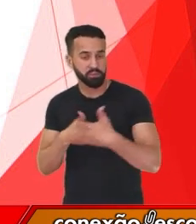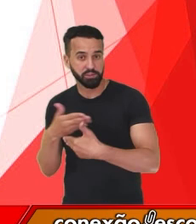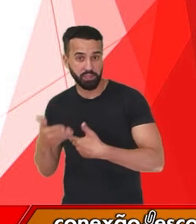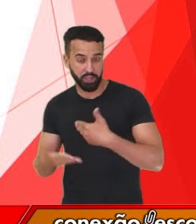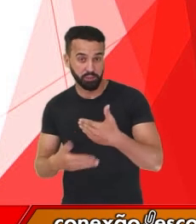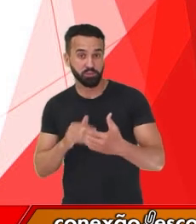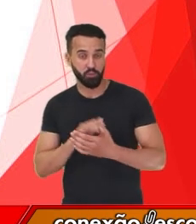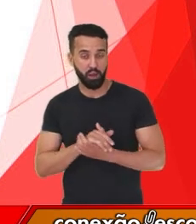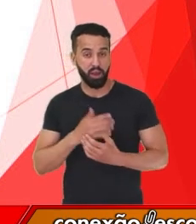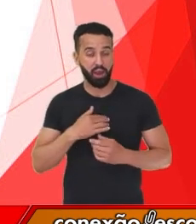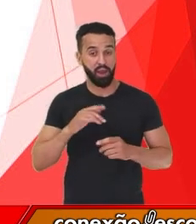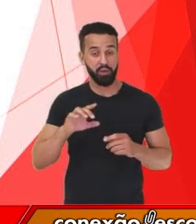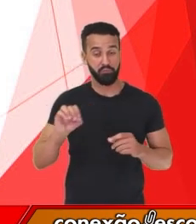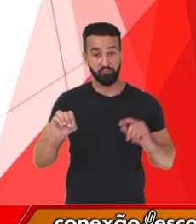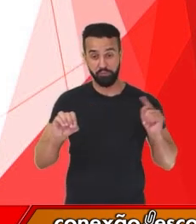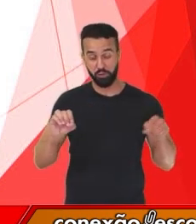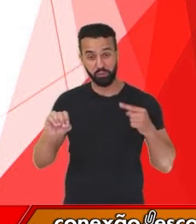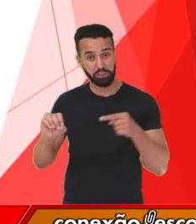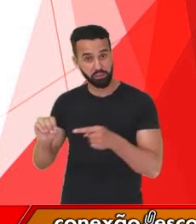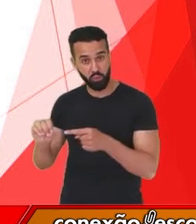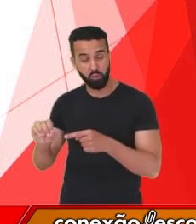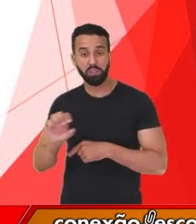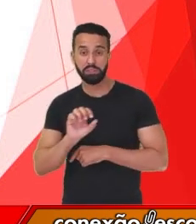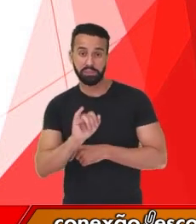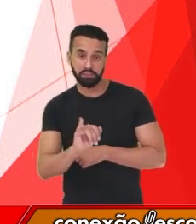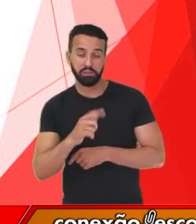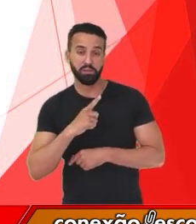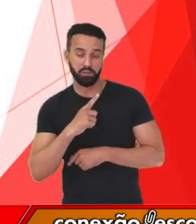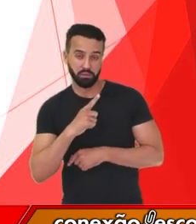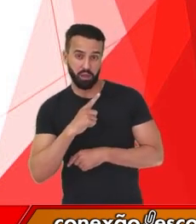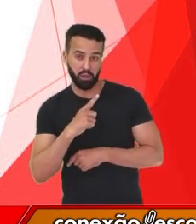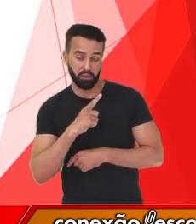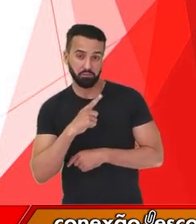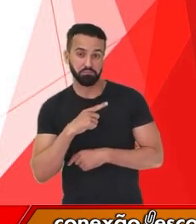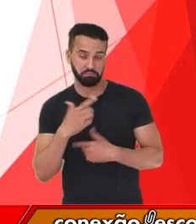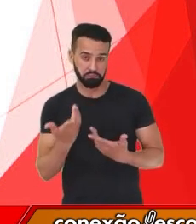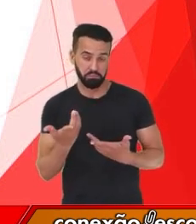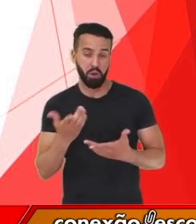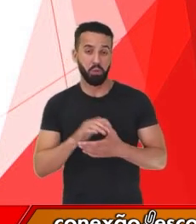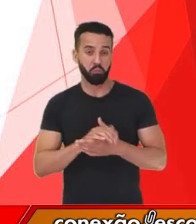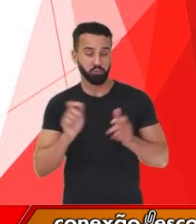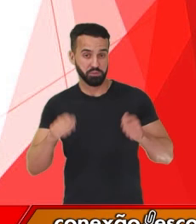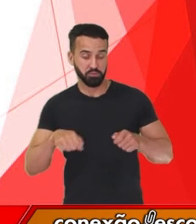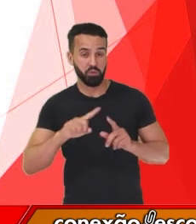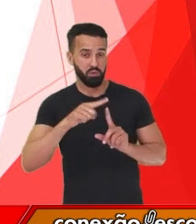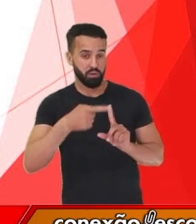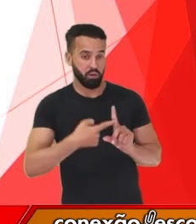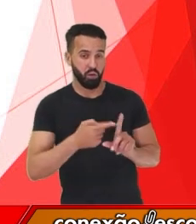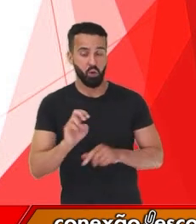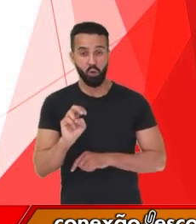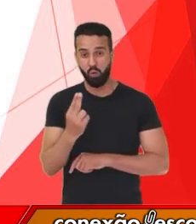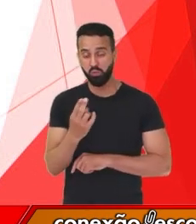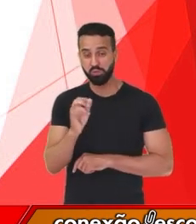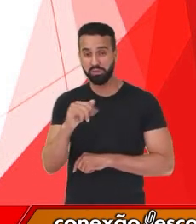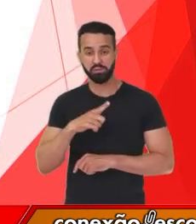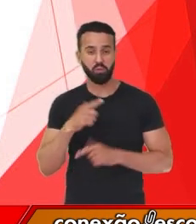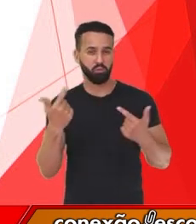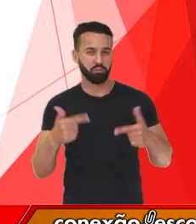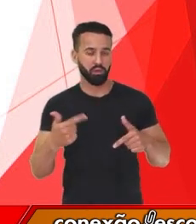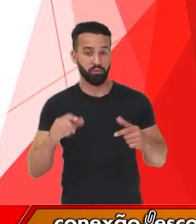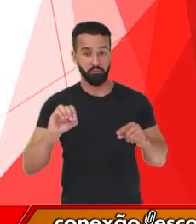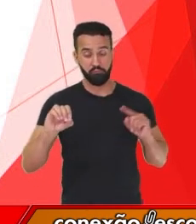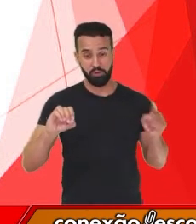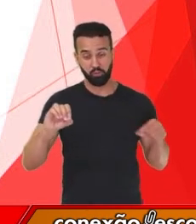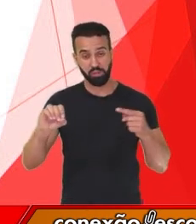fecundação, caso a mulher tenha relações sexuais desprotegidas, enfim, ou no caso em que não ocorra essa